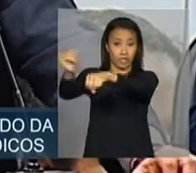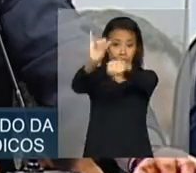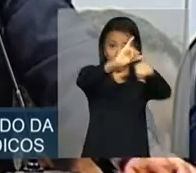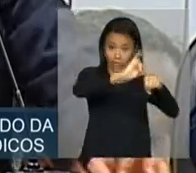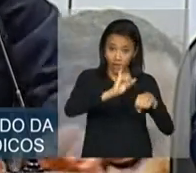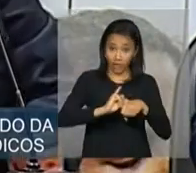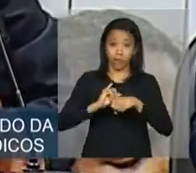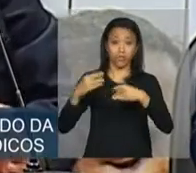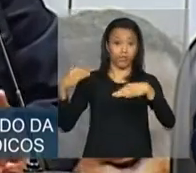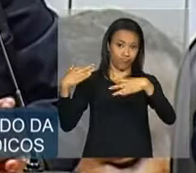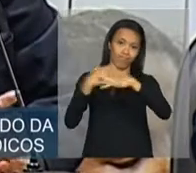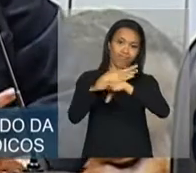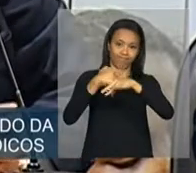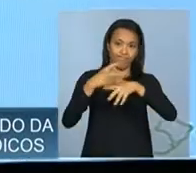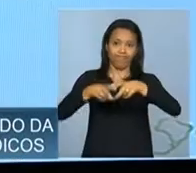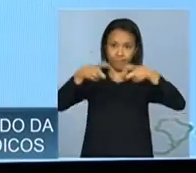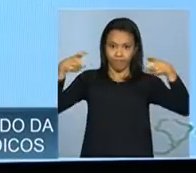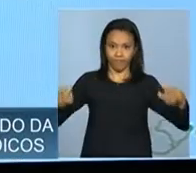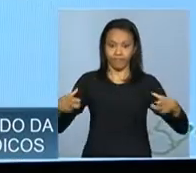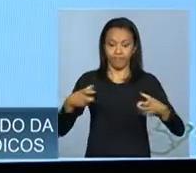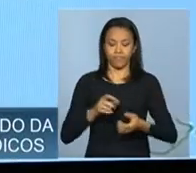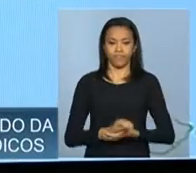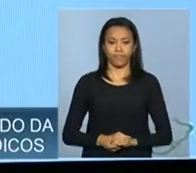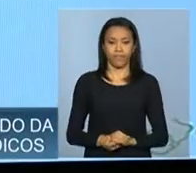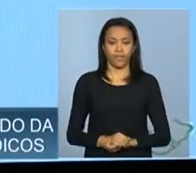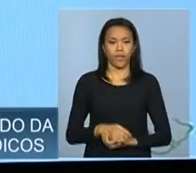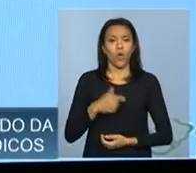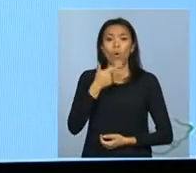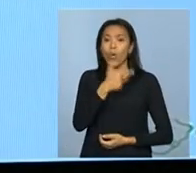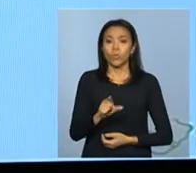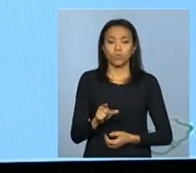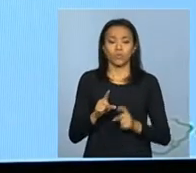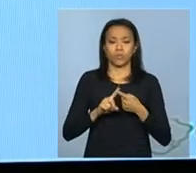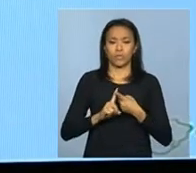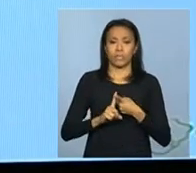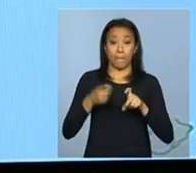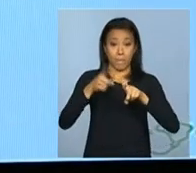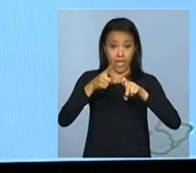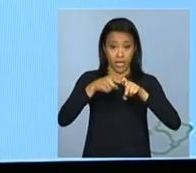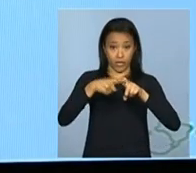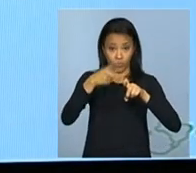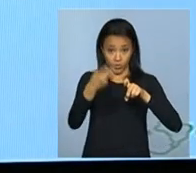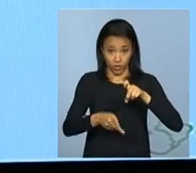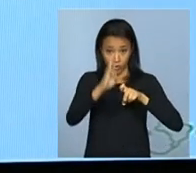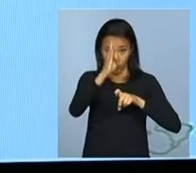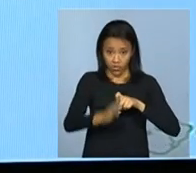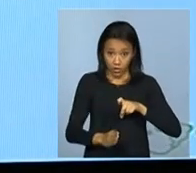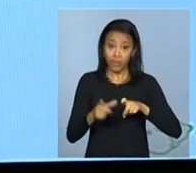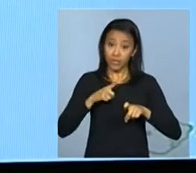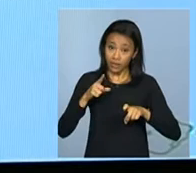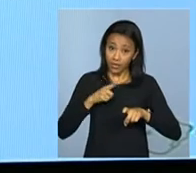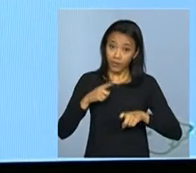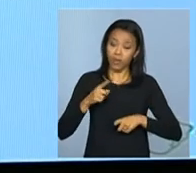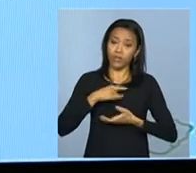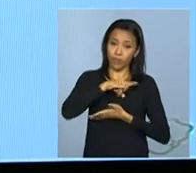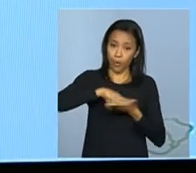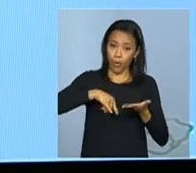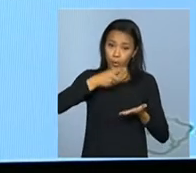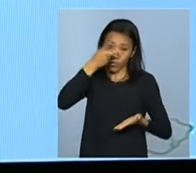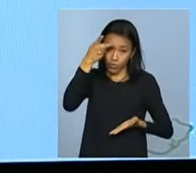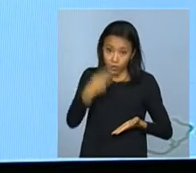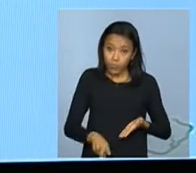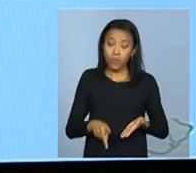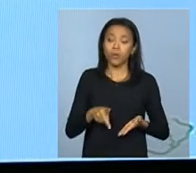próximo em relação aos médicos brasileiros entendendo que esses médicos com registro profissional no Brasil